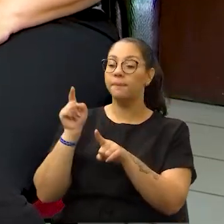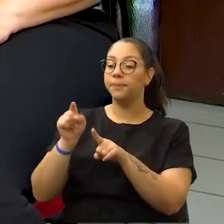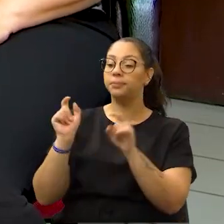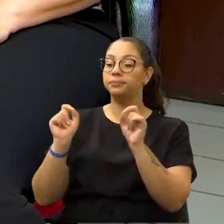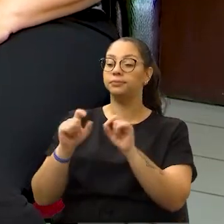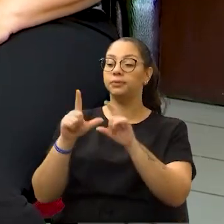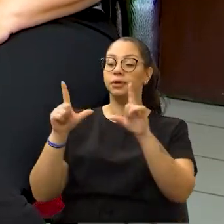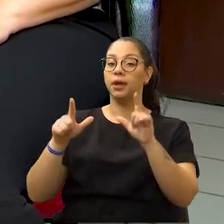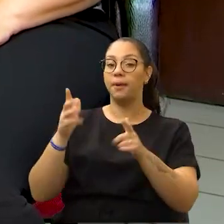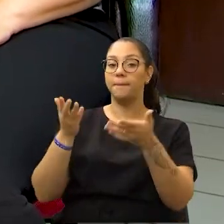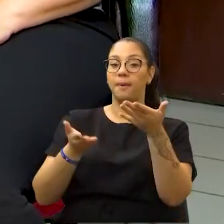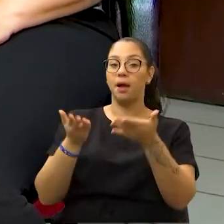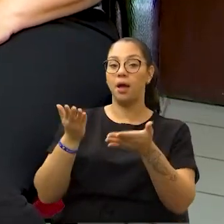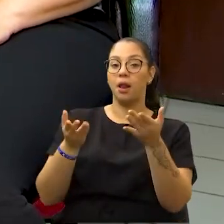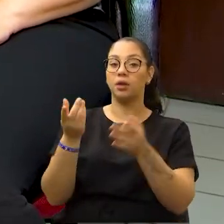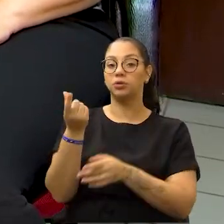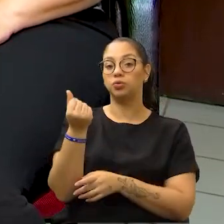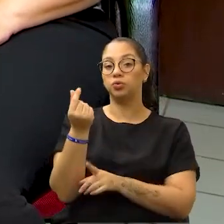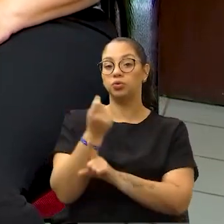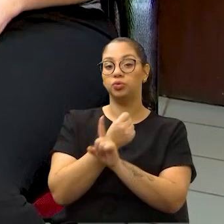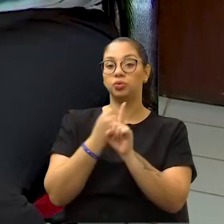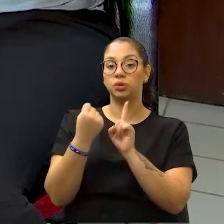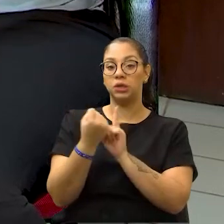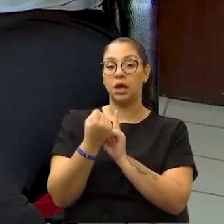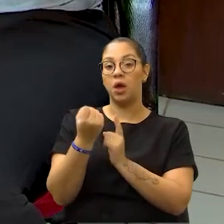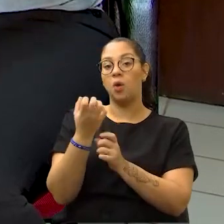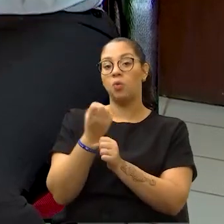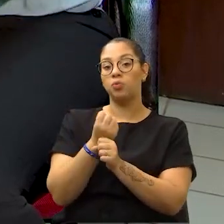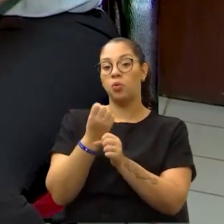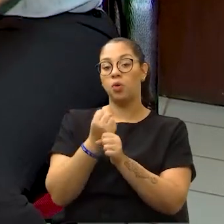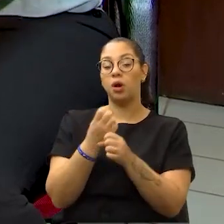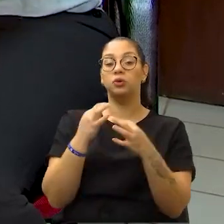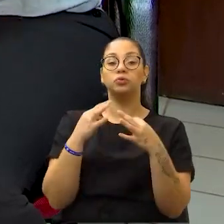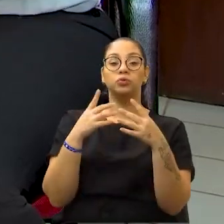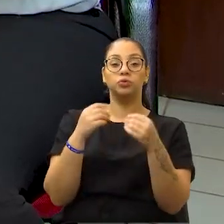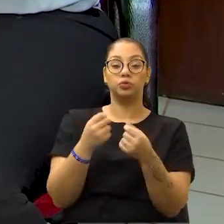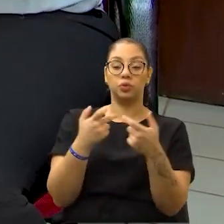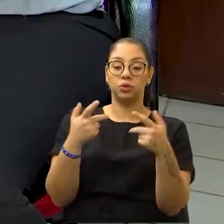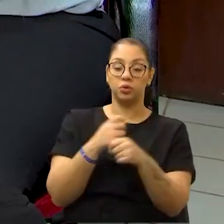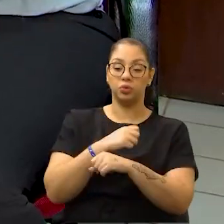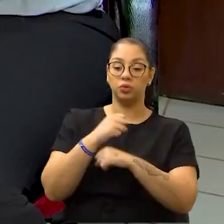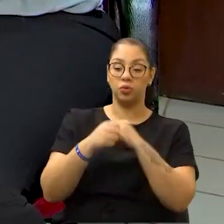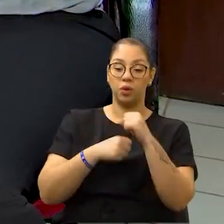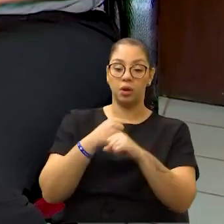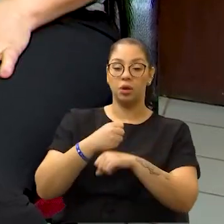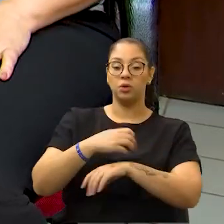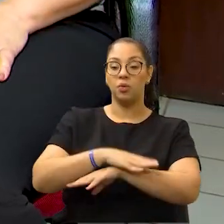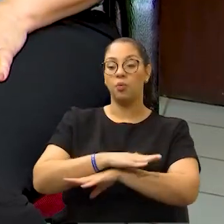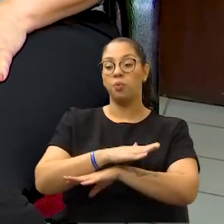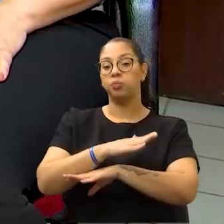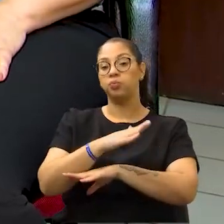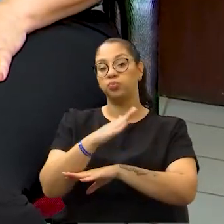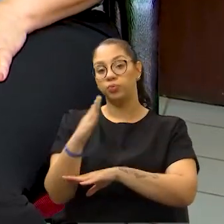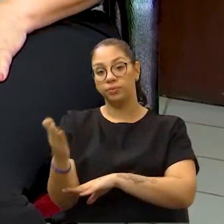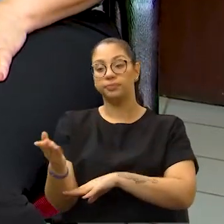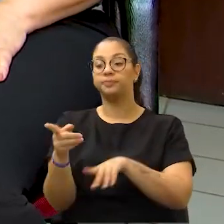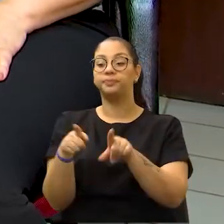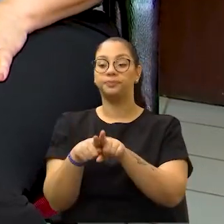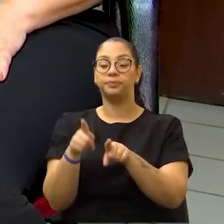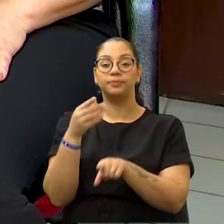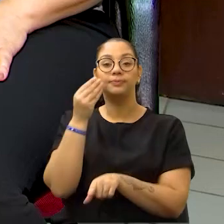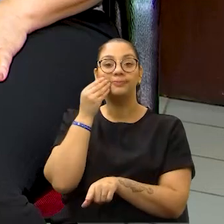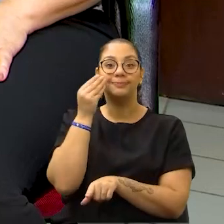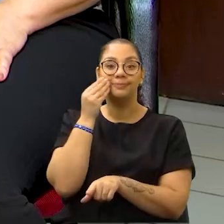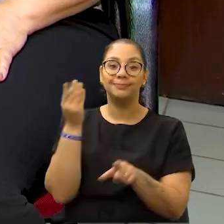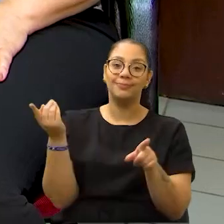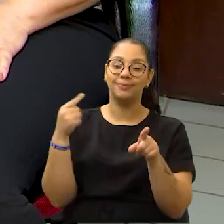balanço social, que nós colocamos todas as ações do ano que passou. Aliás, eu estou procurando